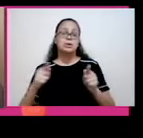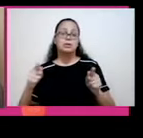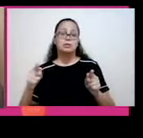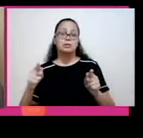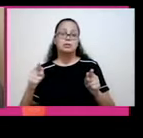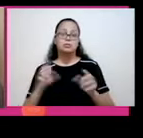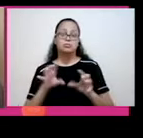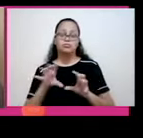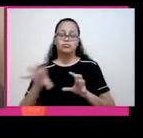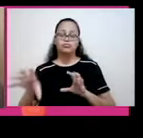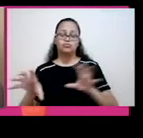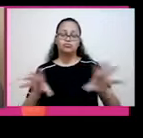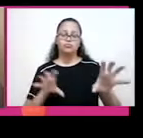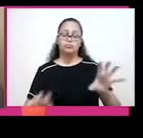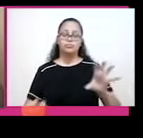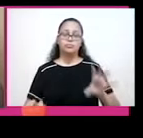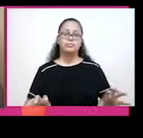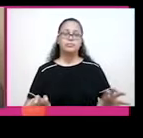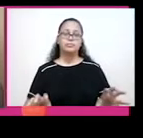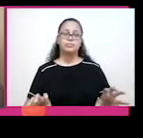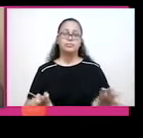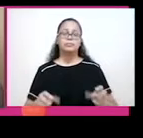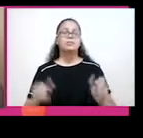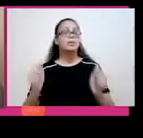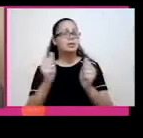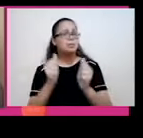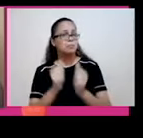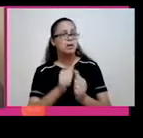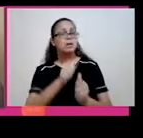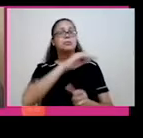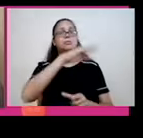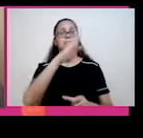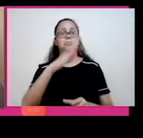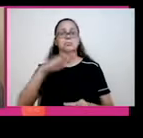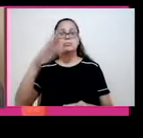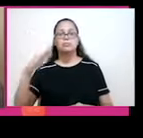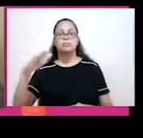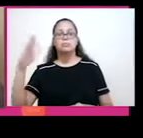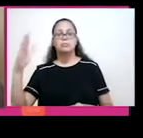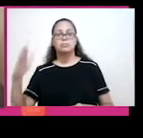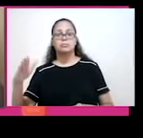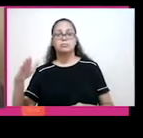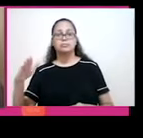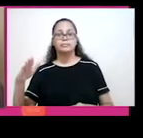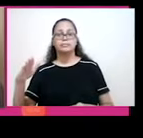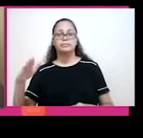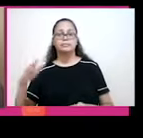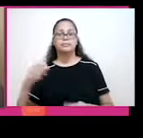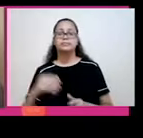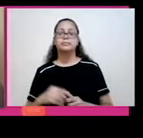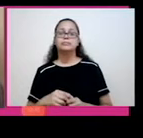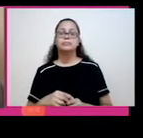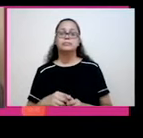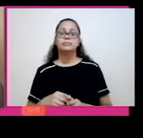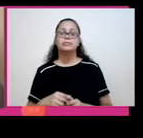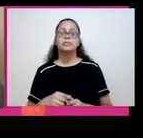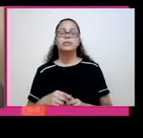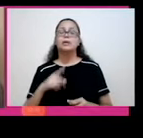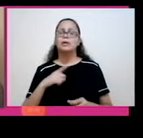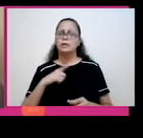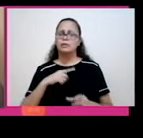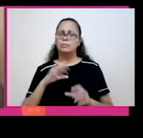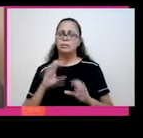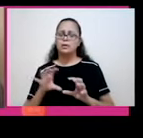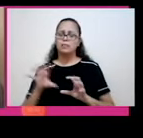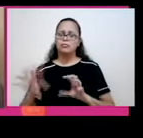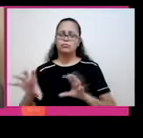certo? Ou seja, está mais aqui próximo do litoral, com crescente descentralização, ou seja, está indo em direção a outras regiões,